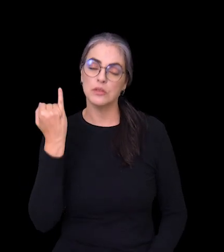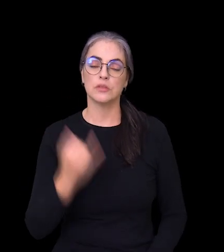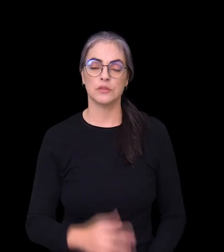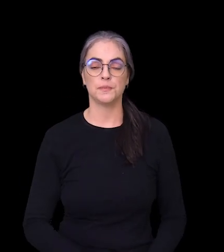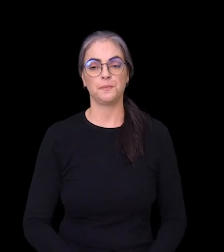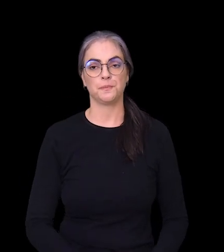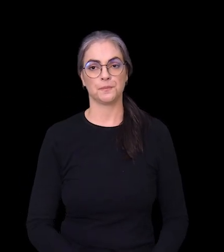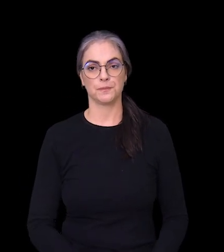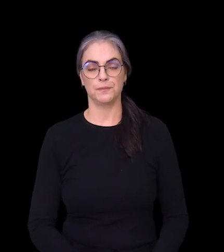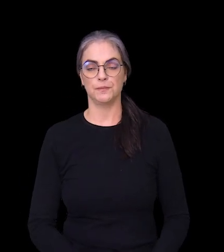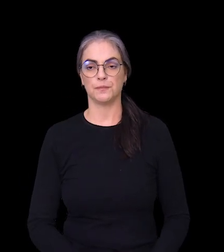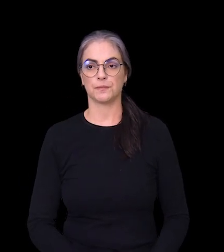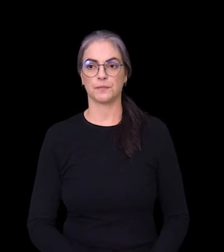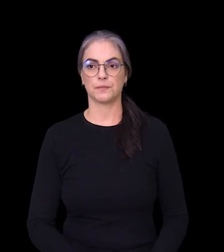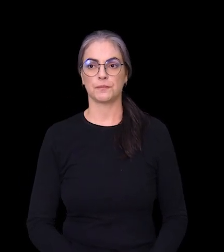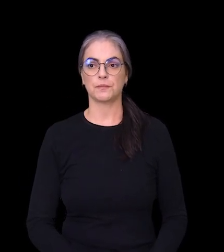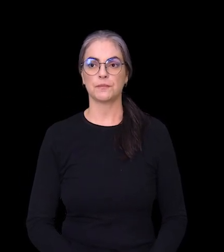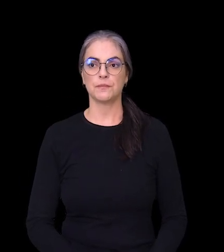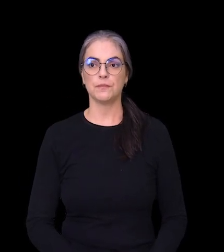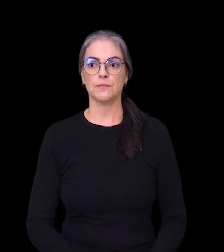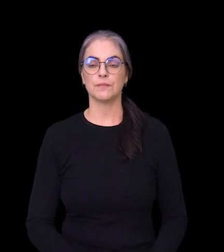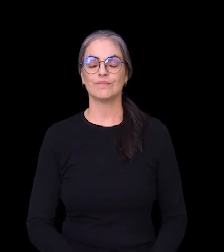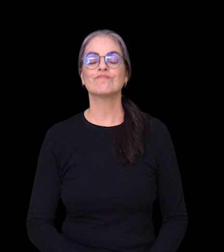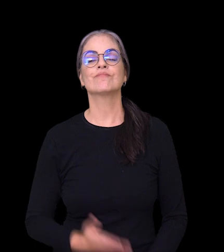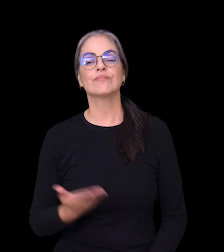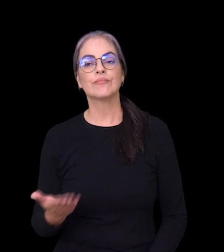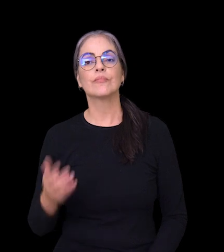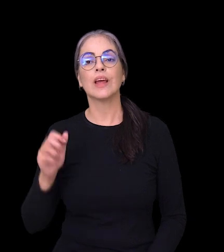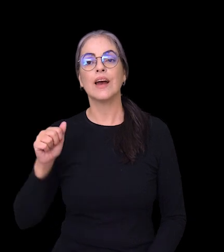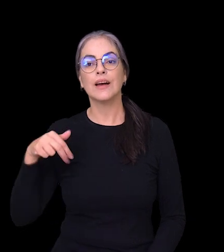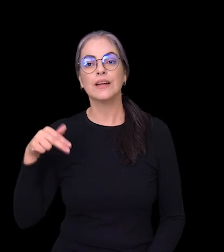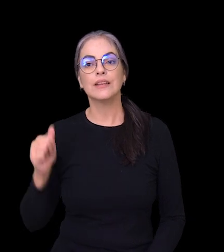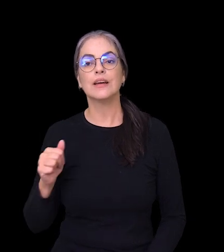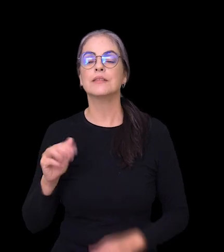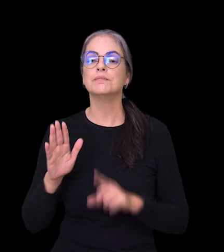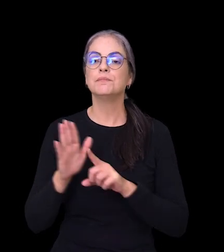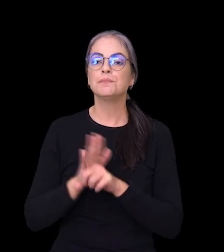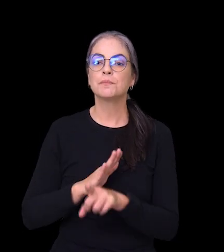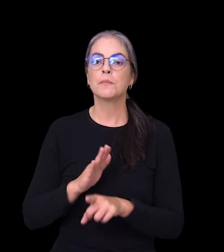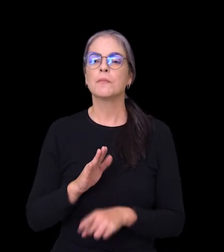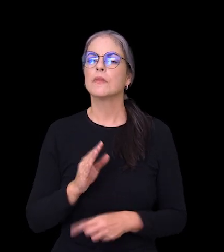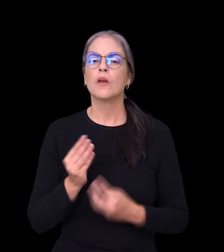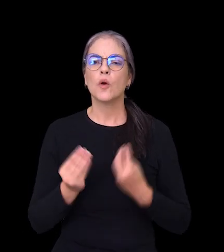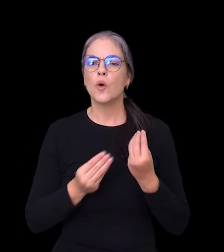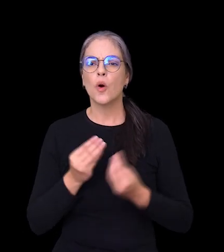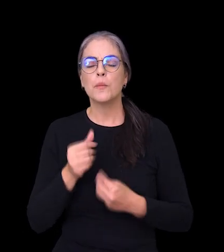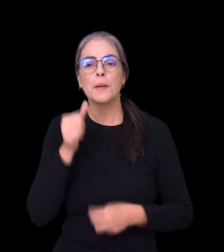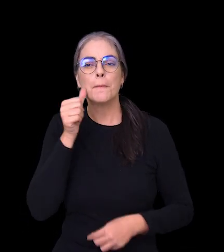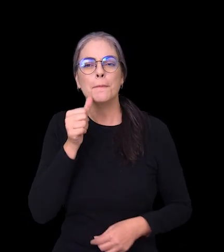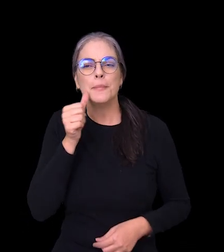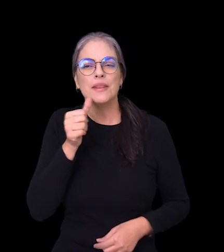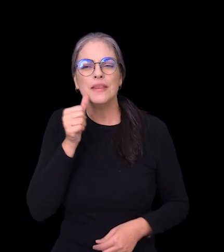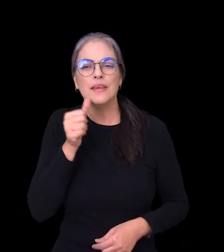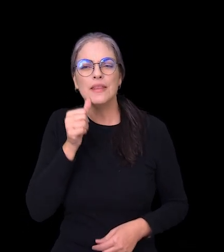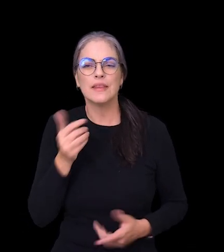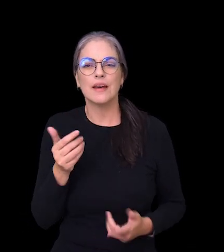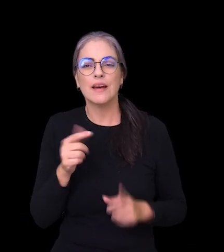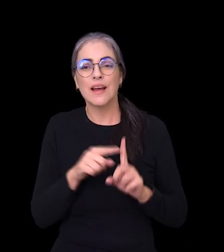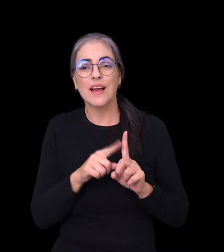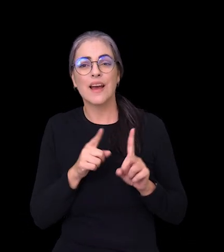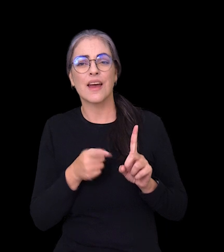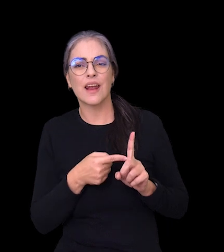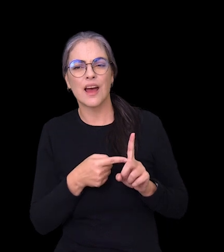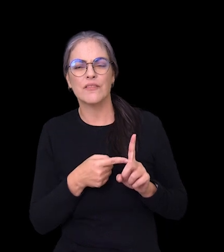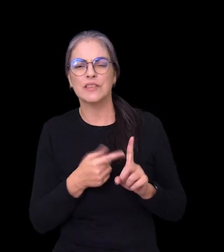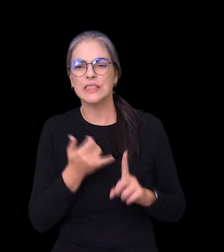Ana Cunha, queria que falasse agora do lado realmente da gravidez, da menina que engravidou. Que direitos essas